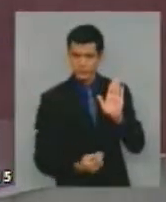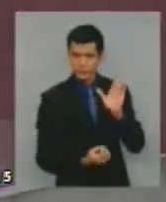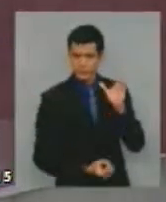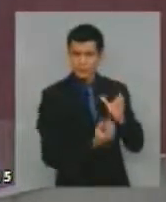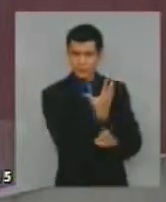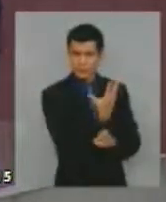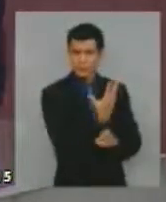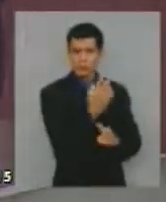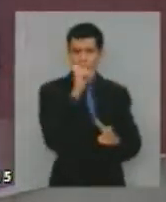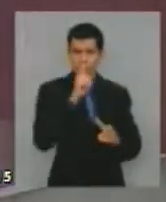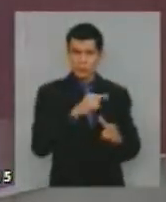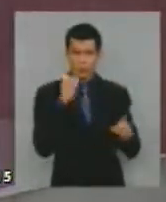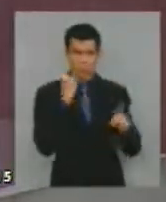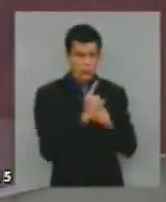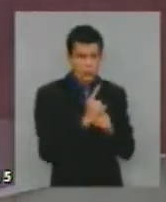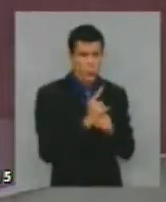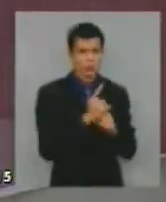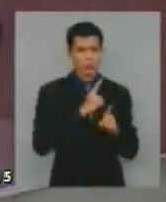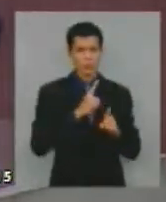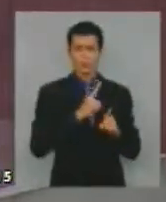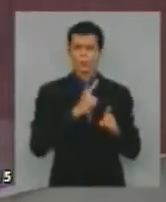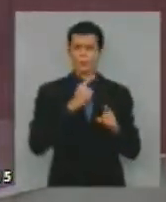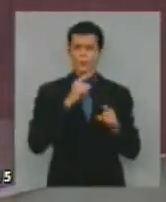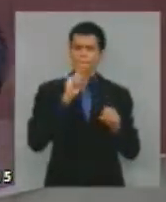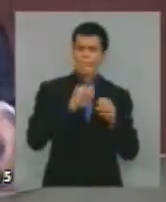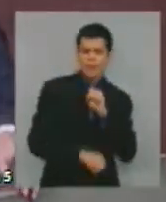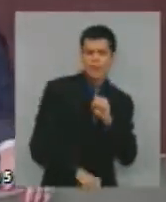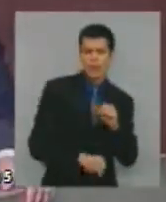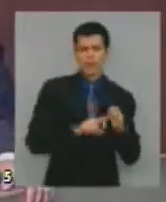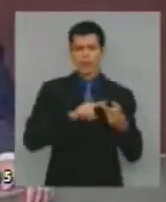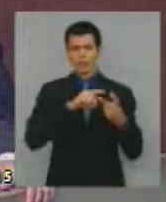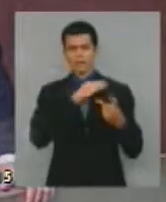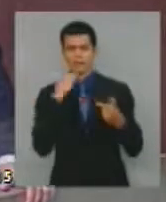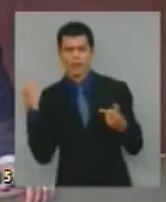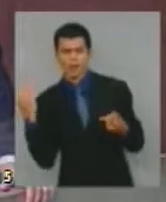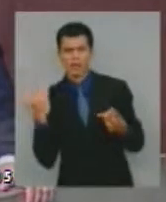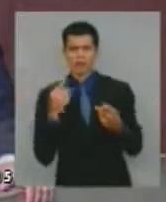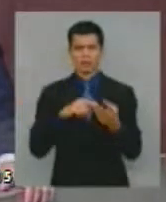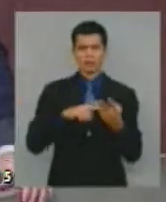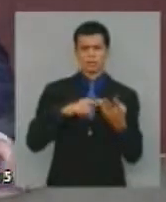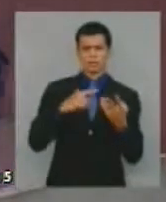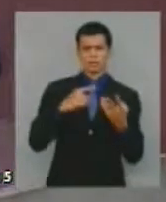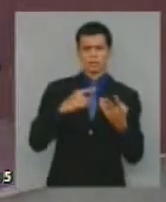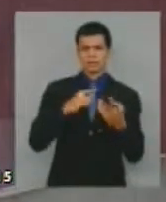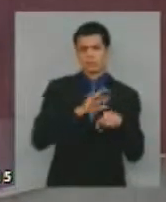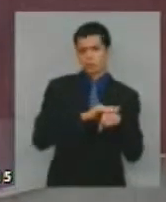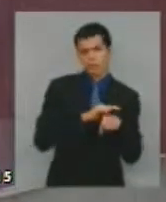por acidentes ou violências, mortes, causas externas, mortes não naturais,